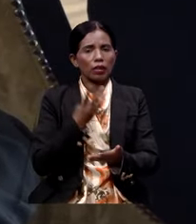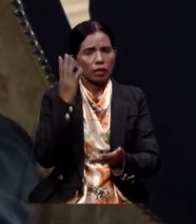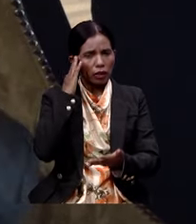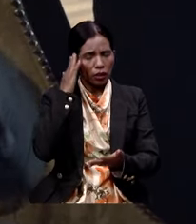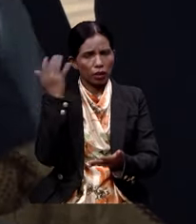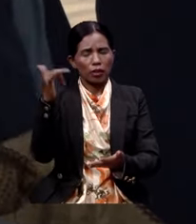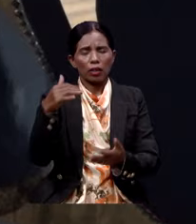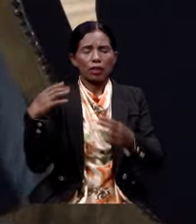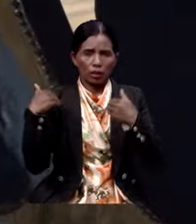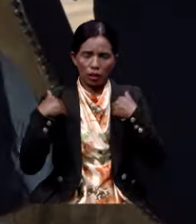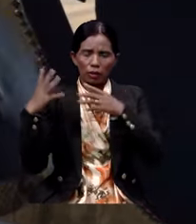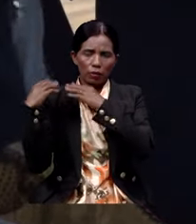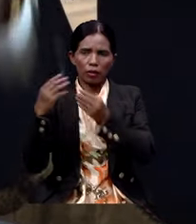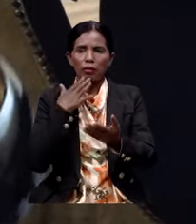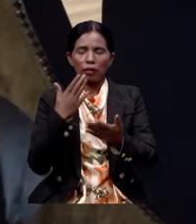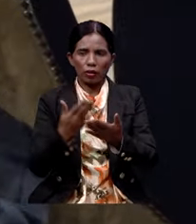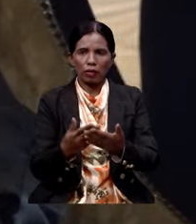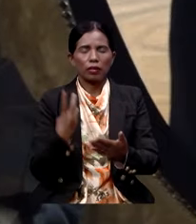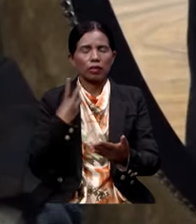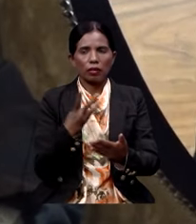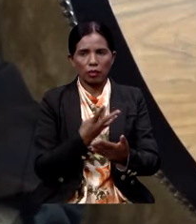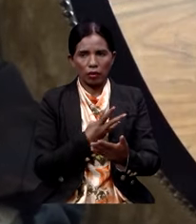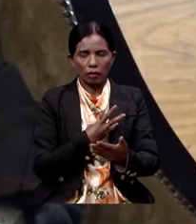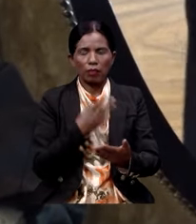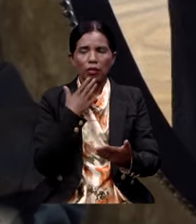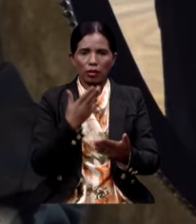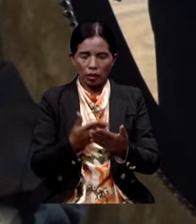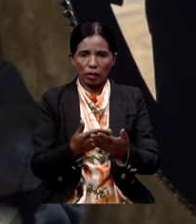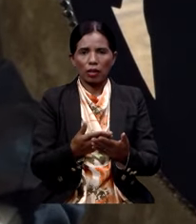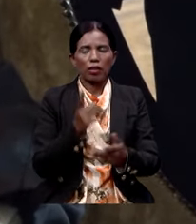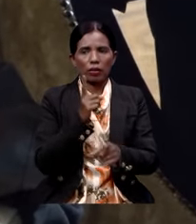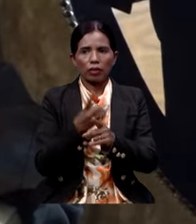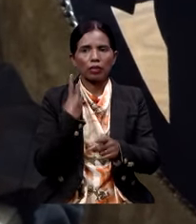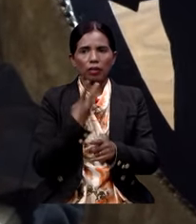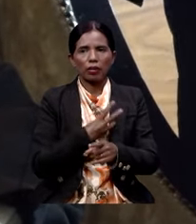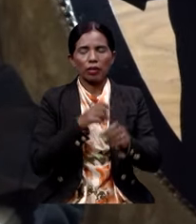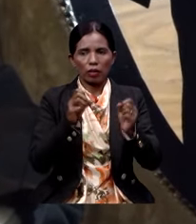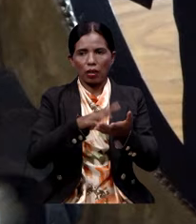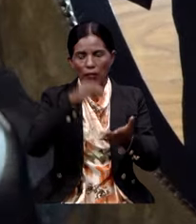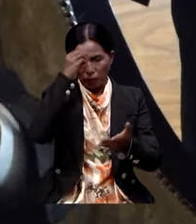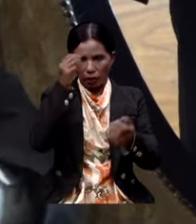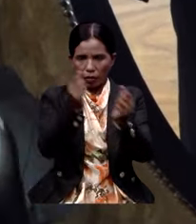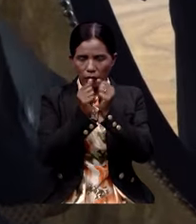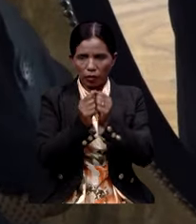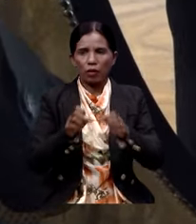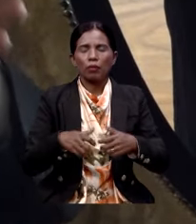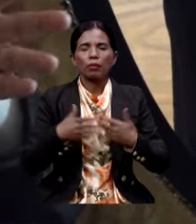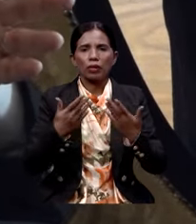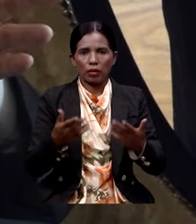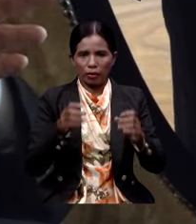de Eclipse, e de Liuita, da Bela Aliança, né? Então tem que aprender uma mala, pensar,